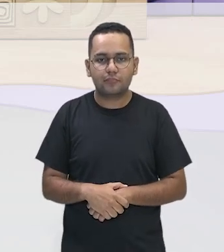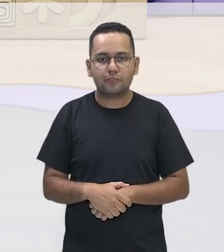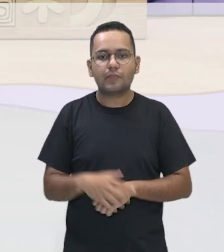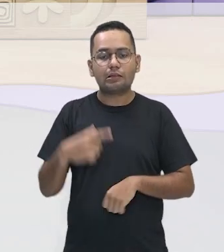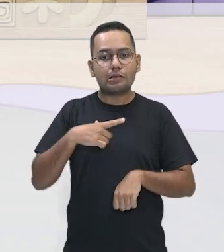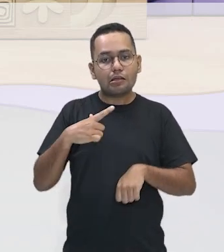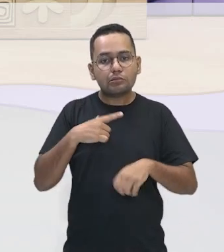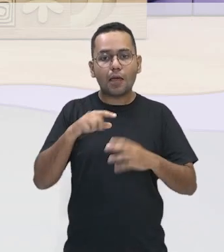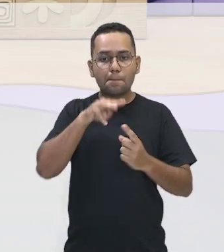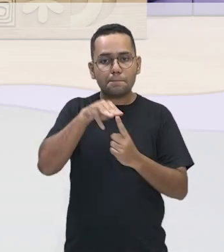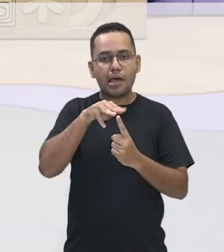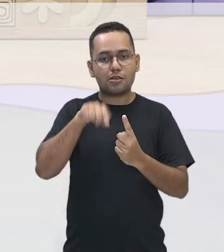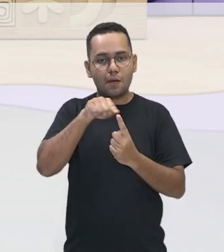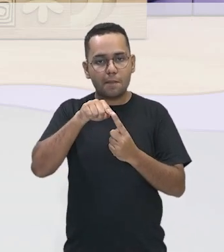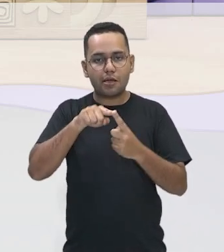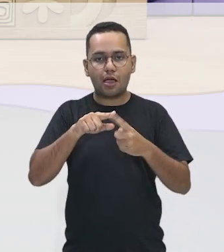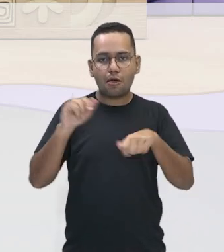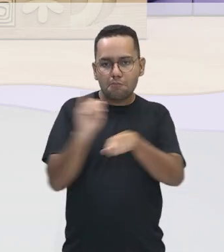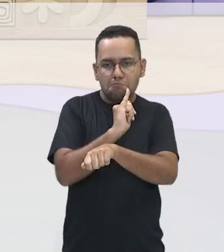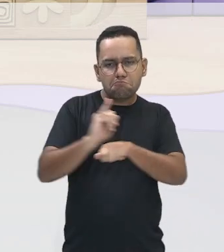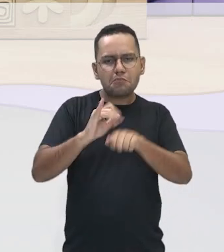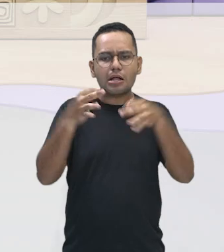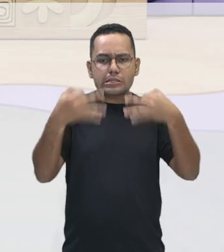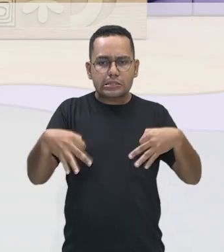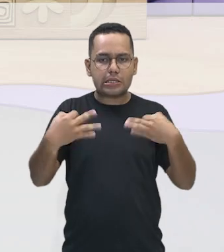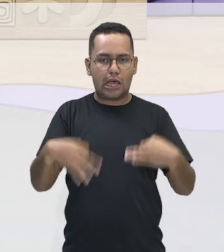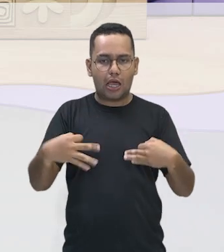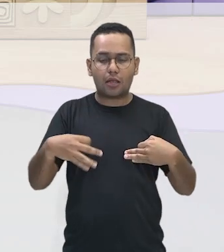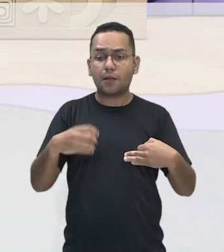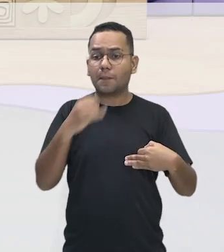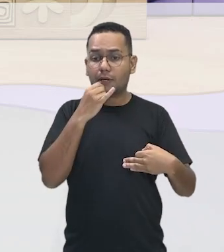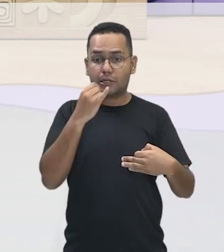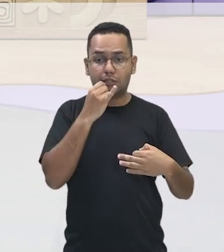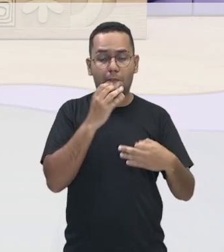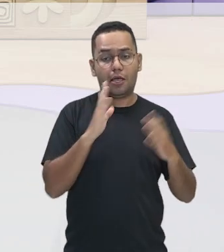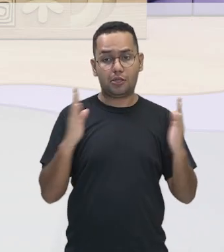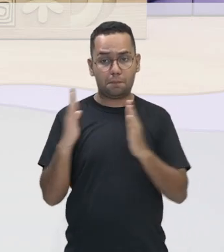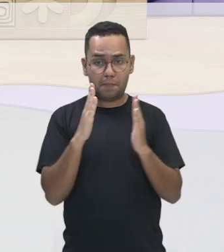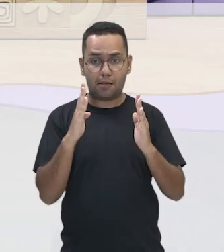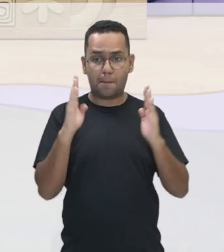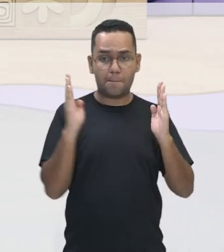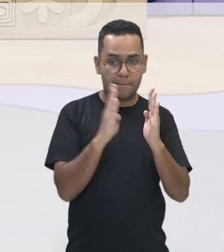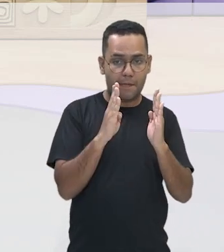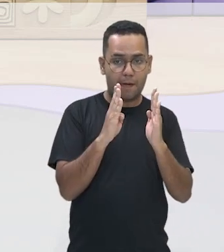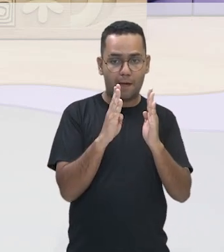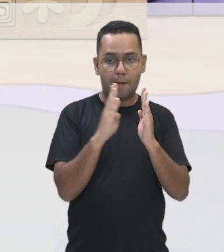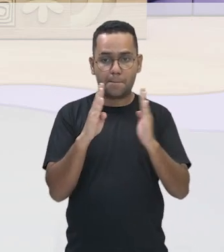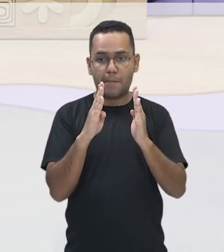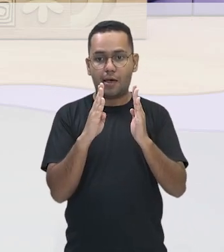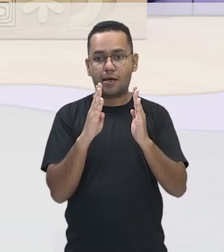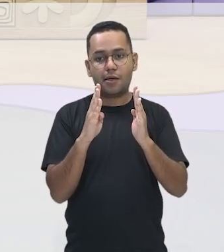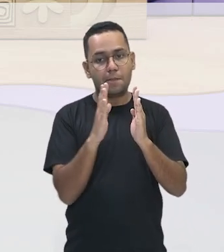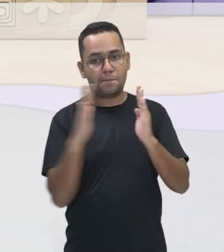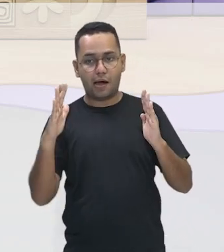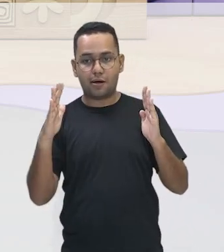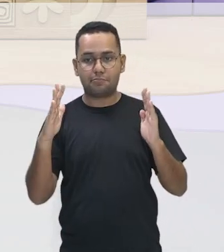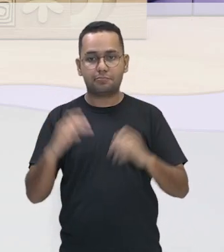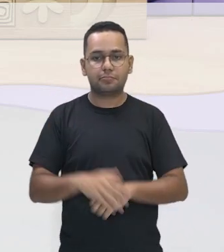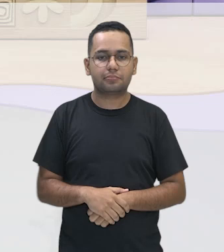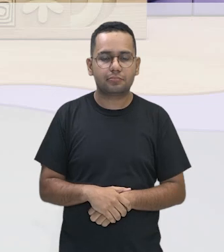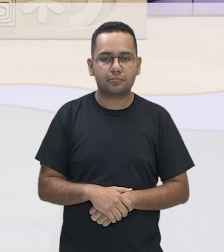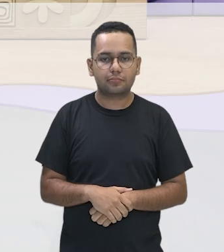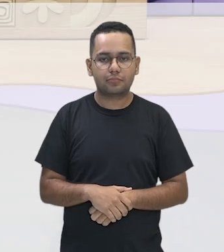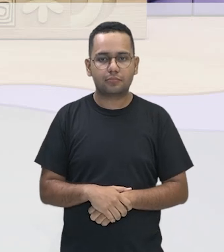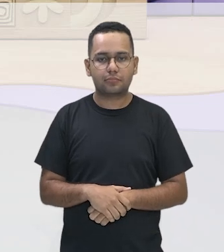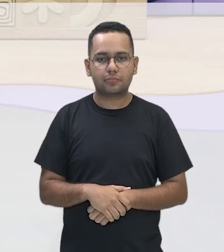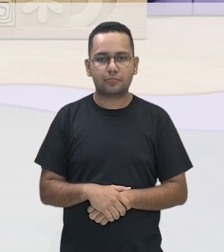que se deseja alcançar a curto, médio e longo prazo, e, ao mesmo tempo, aprender a transformar sonhos em